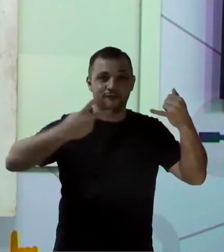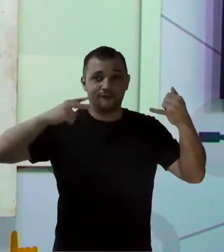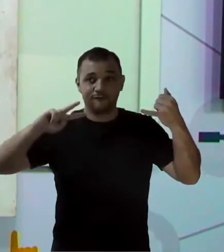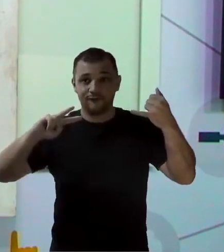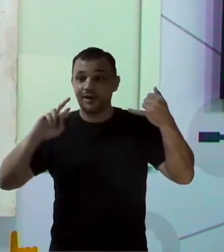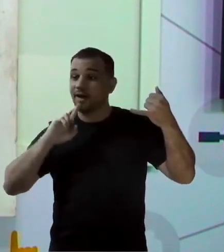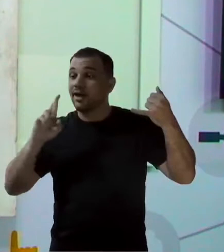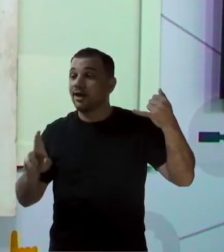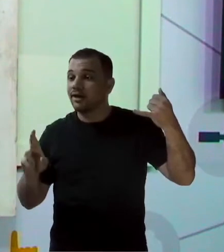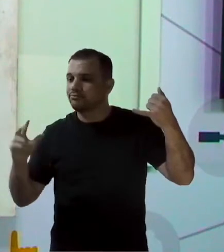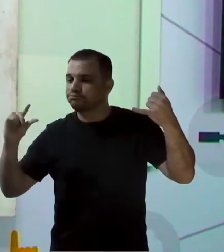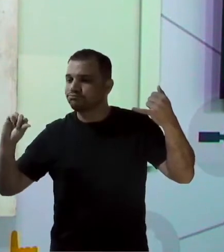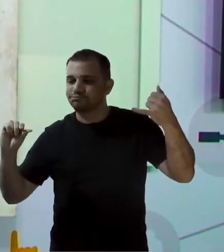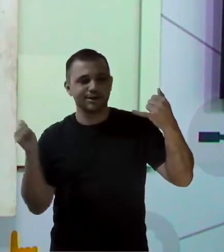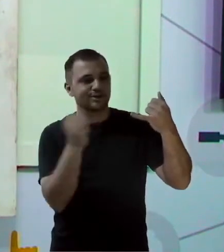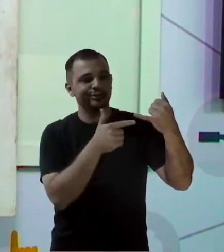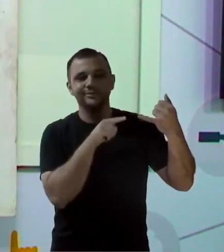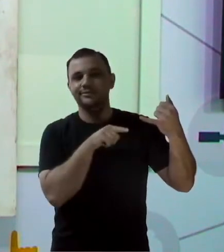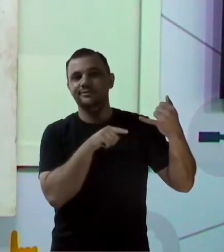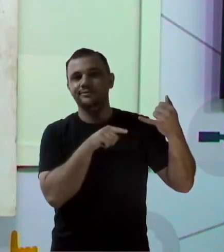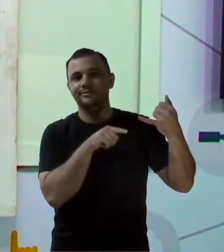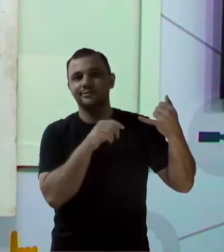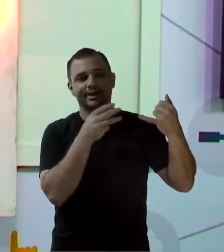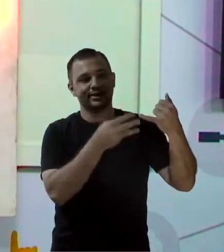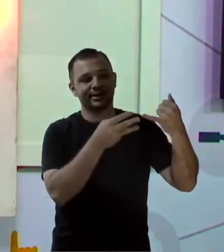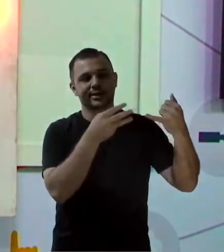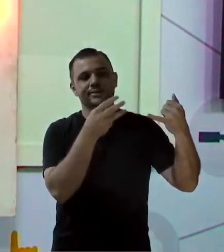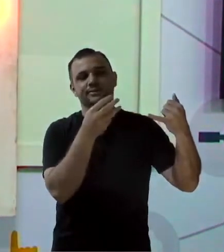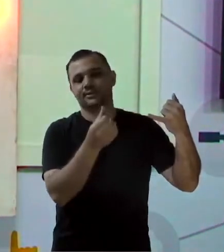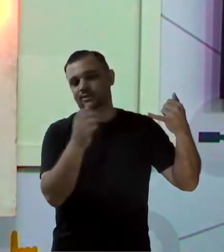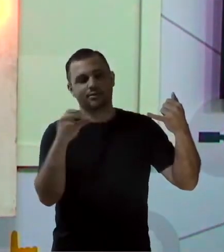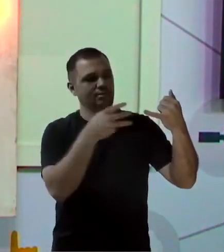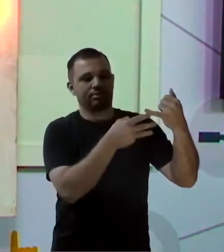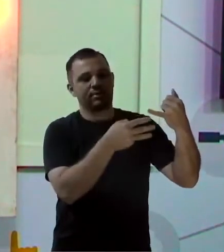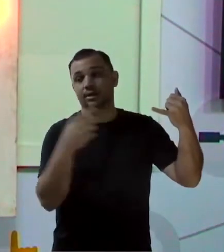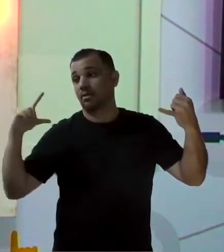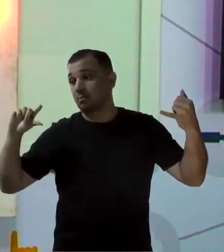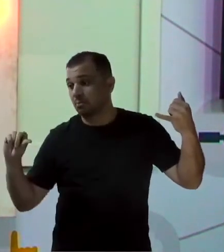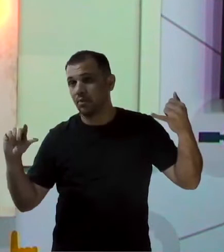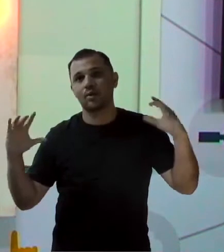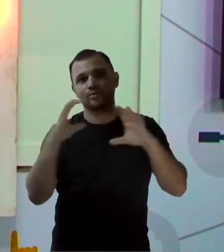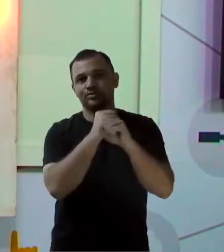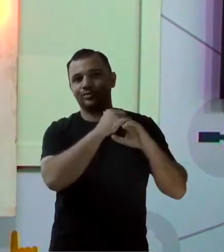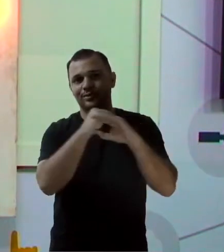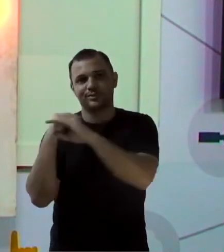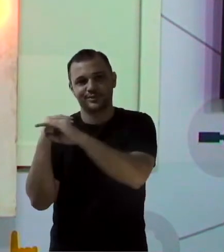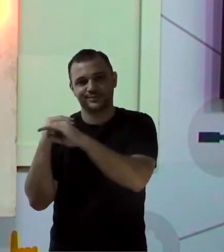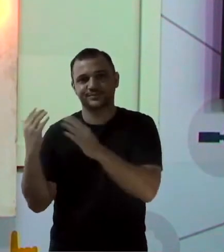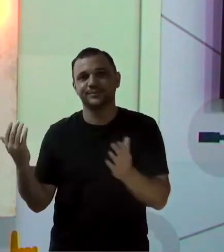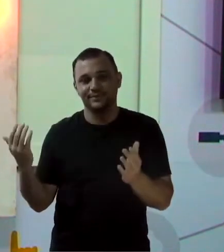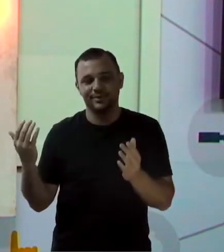3. Então, a minha resistência vai diminuir e a potência vai aumentar. Tá bom? É isso que